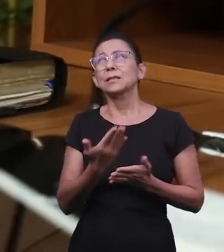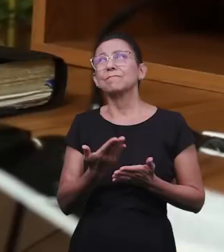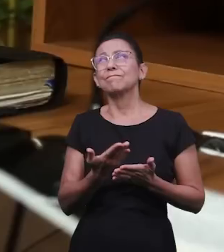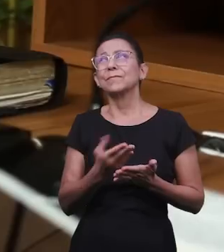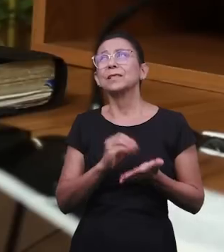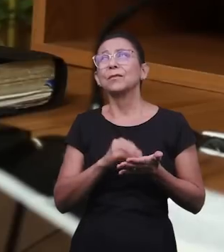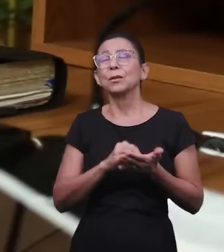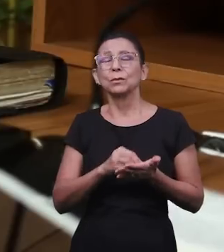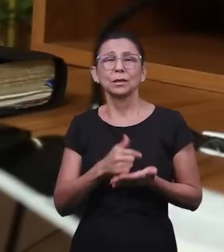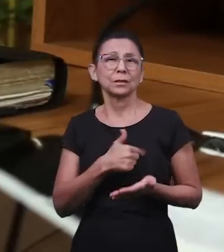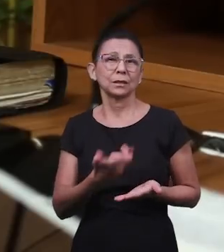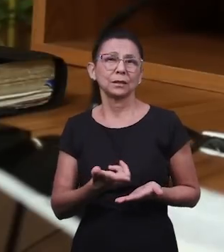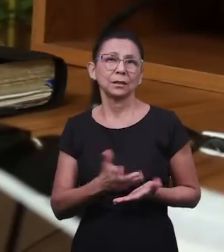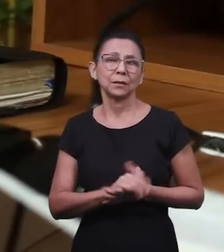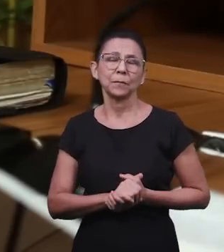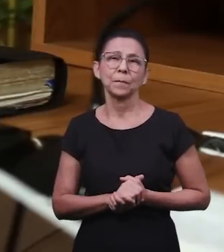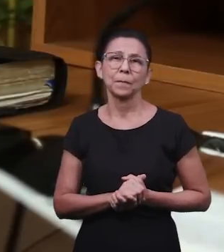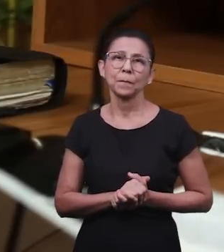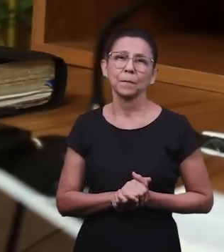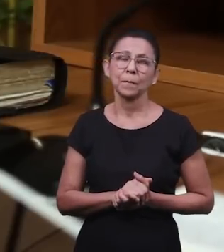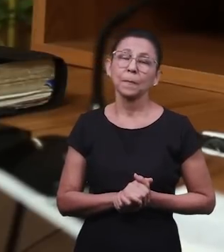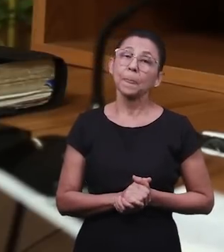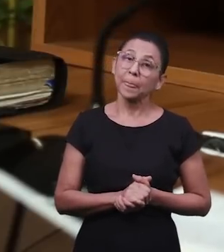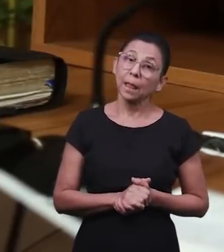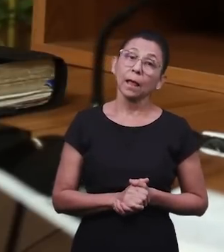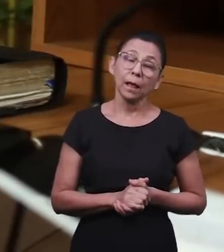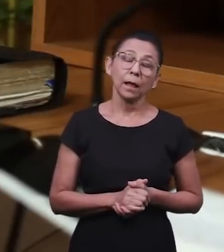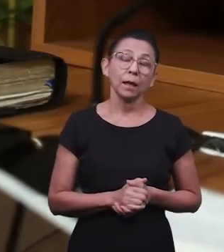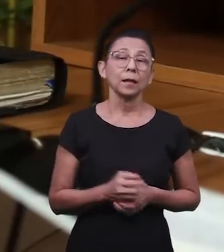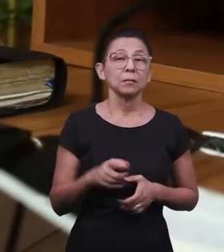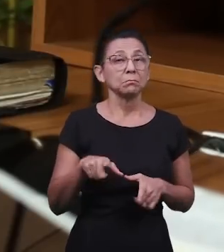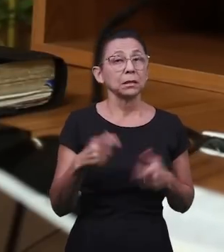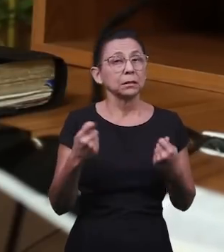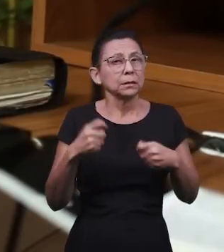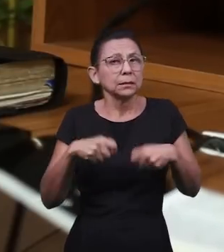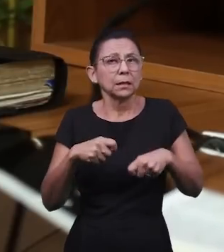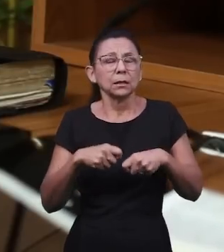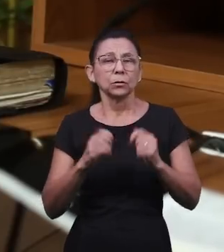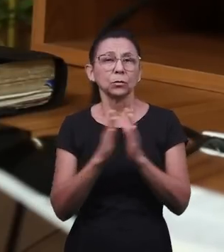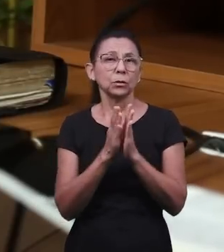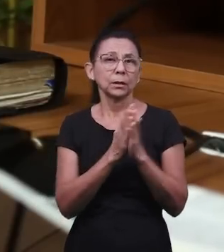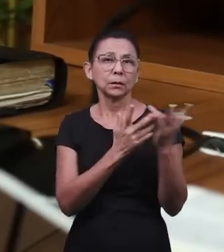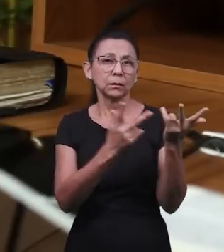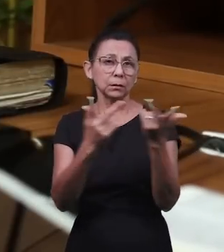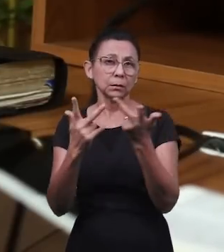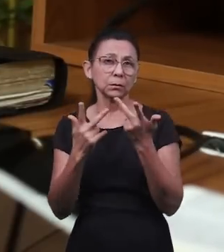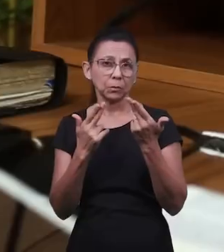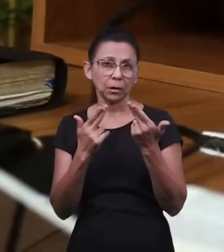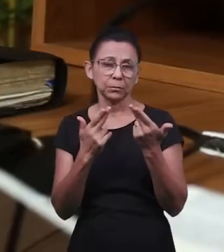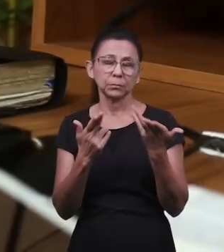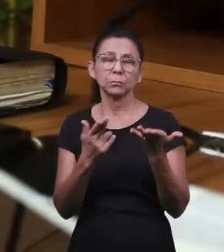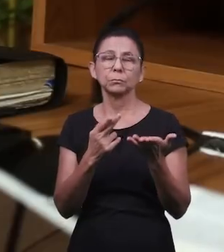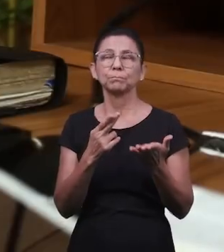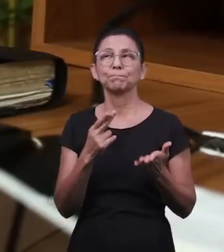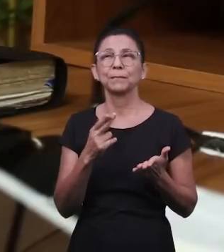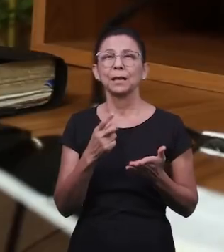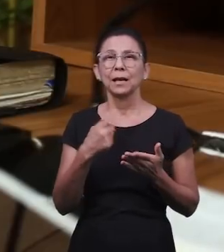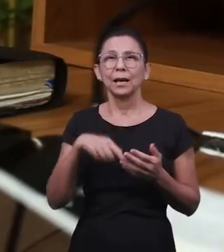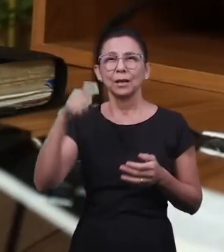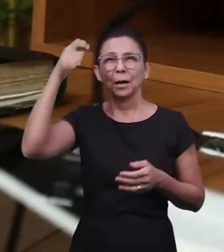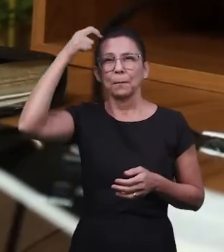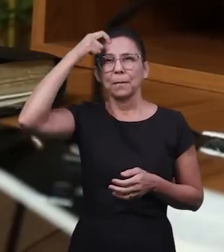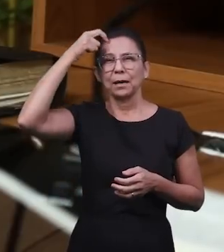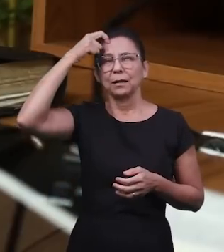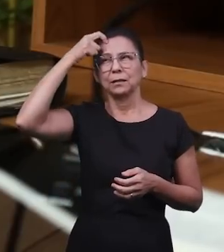fazer, que nós devemos fazer, Senhor, solta-me. E porque a nossa mente, às vezes, o irmão apagou, mas tem coisa que